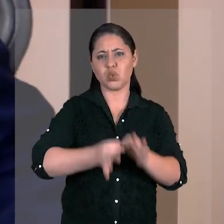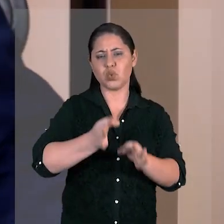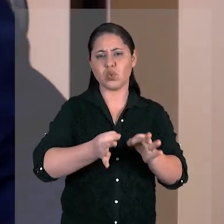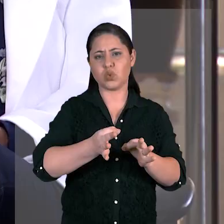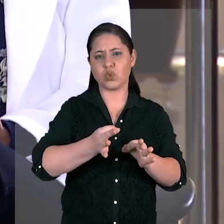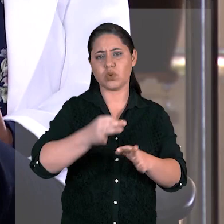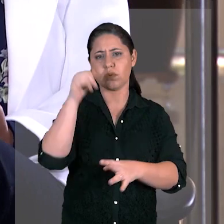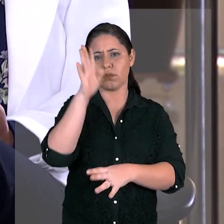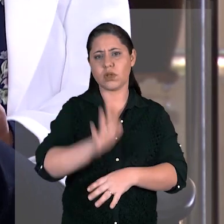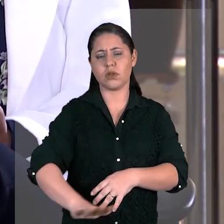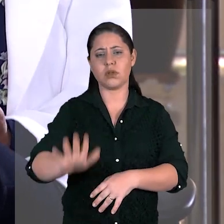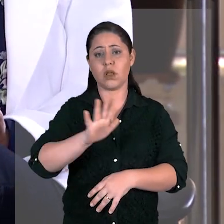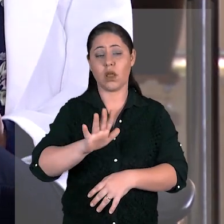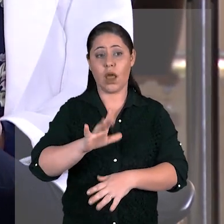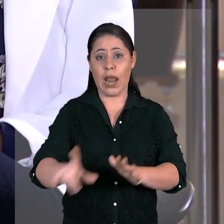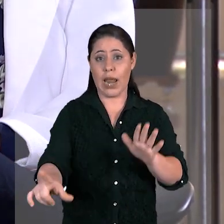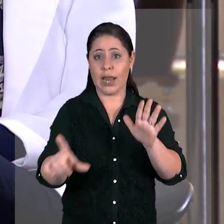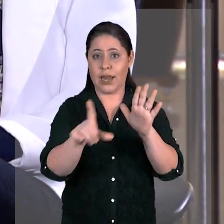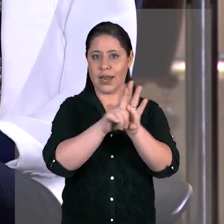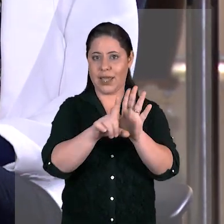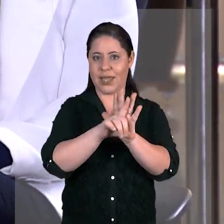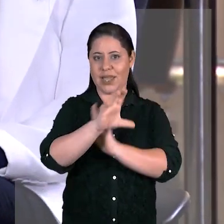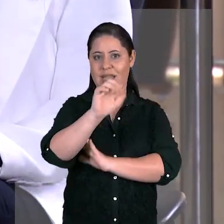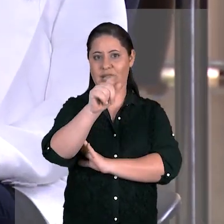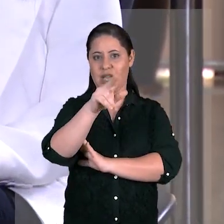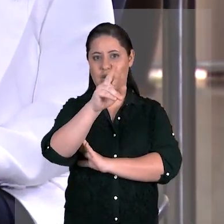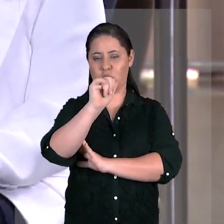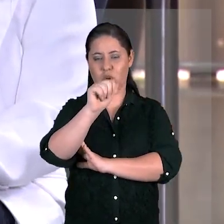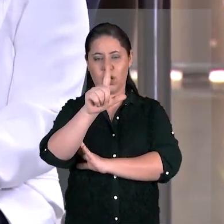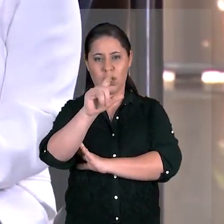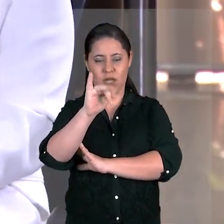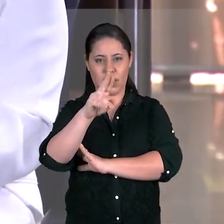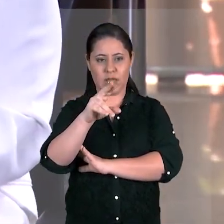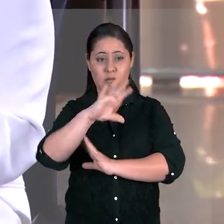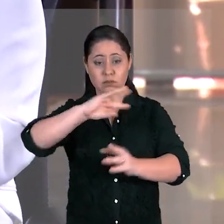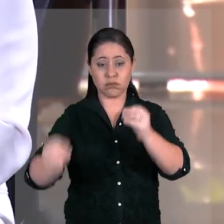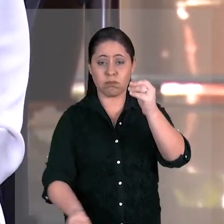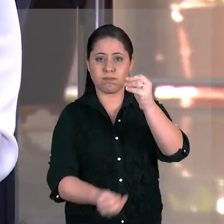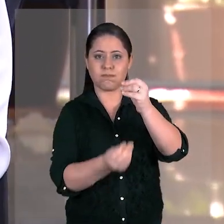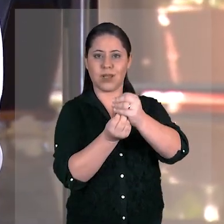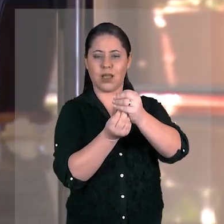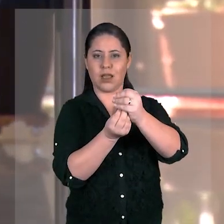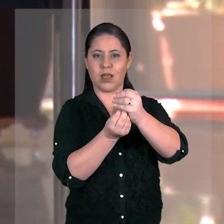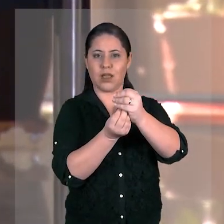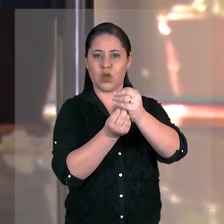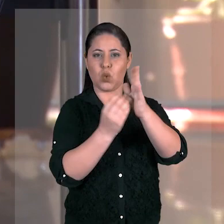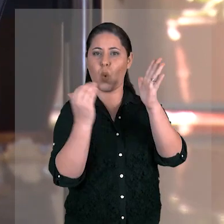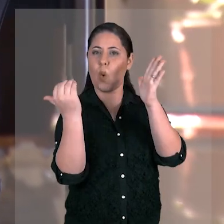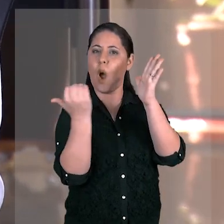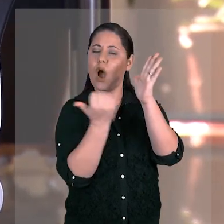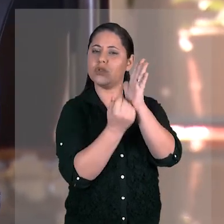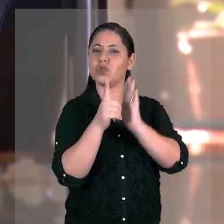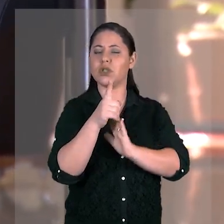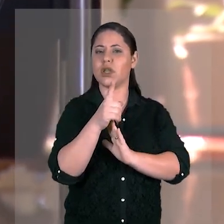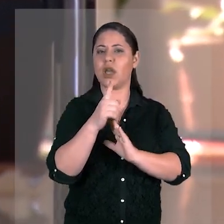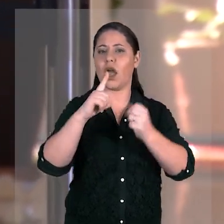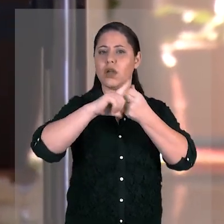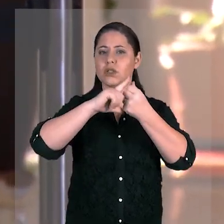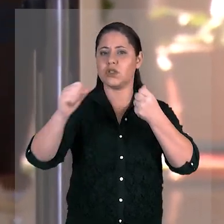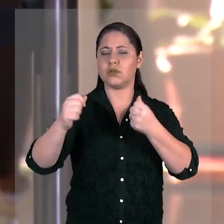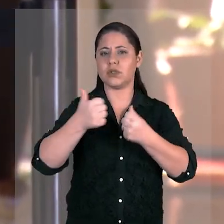jurídica brasileira? O que acontece? A Lei Carolina Dickmann, ela acrescentou um dispositivo no Código Penal,